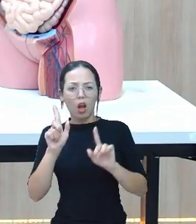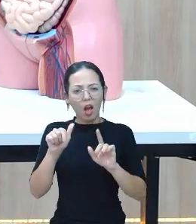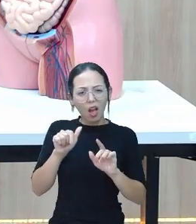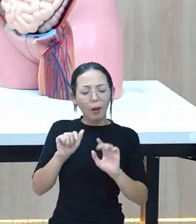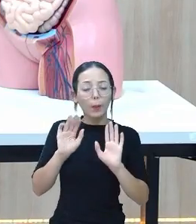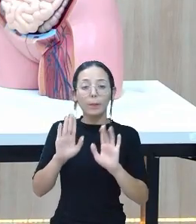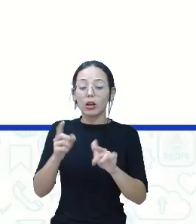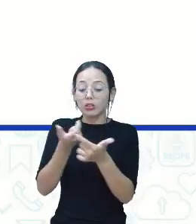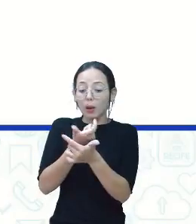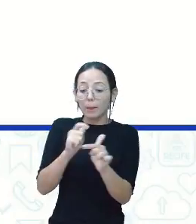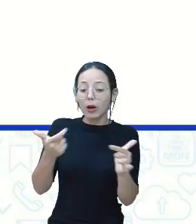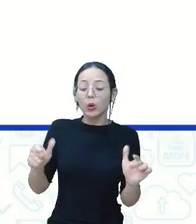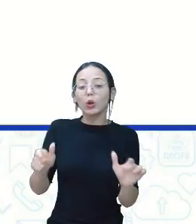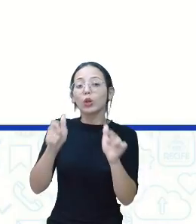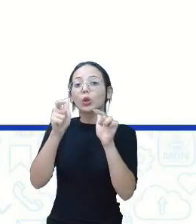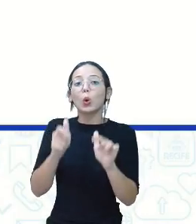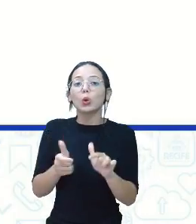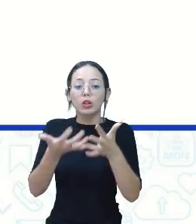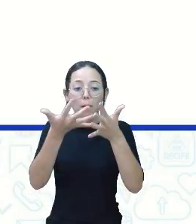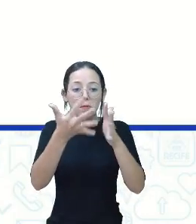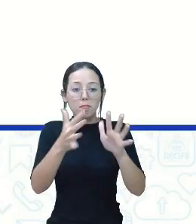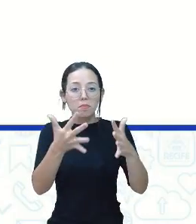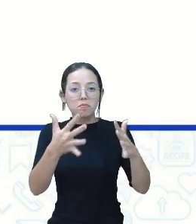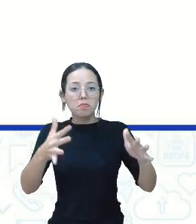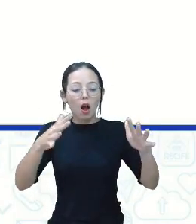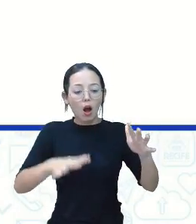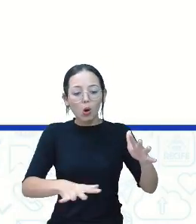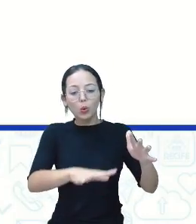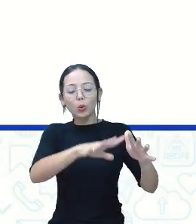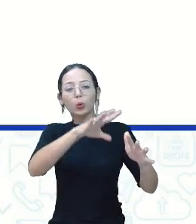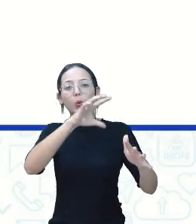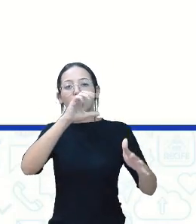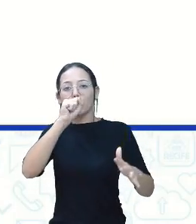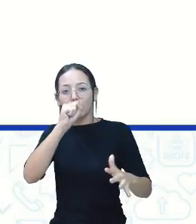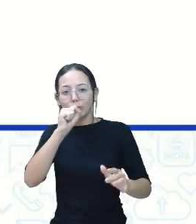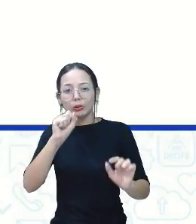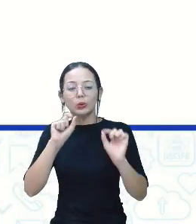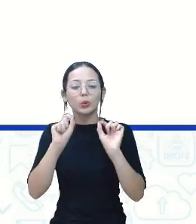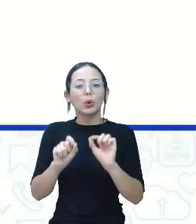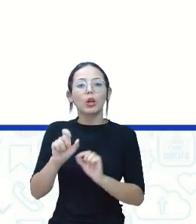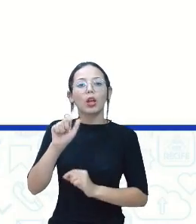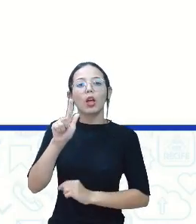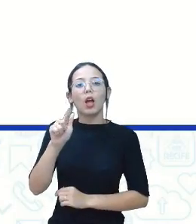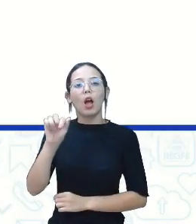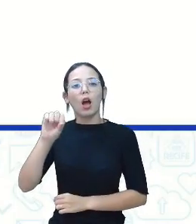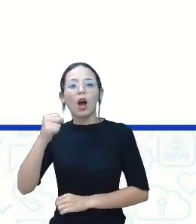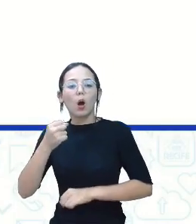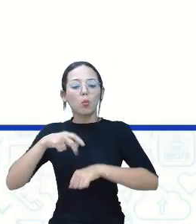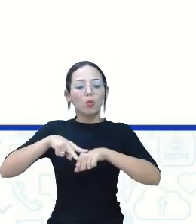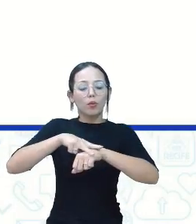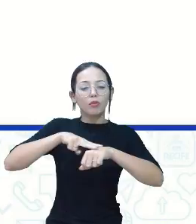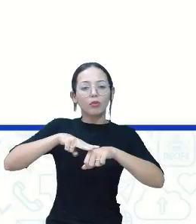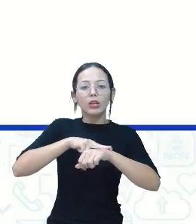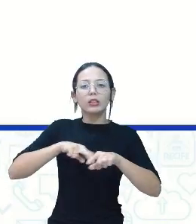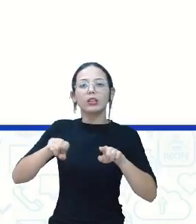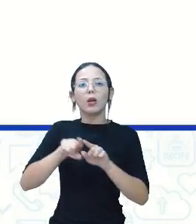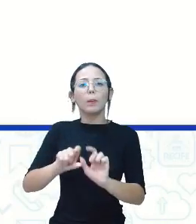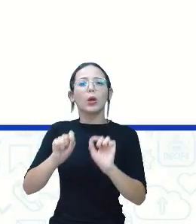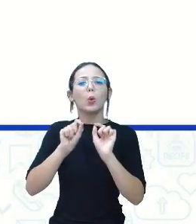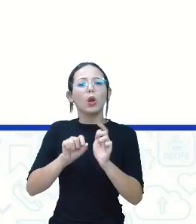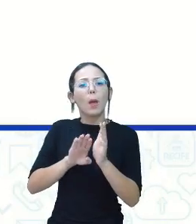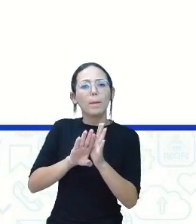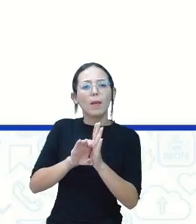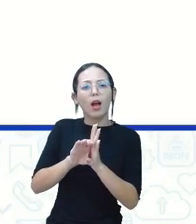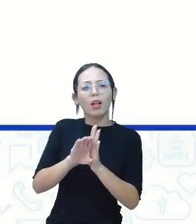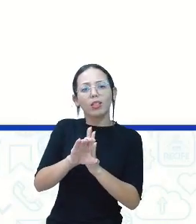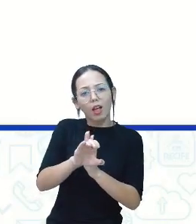a maior parte vem do mar, através das algas verdes e também das